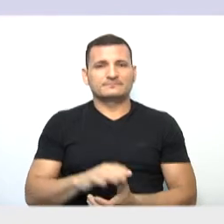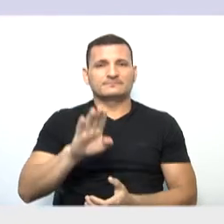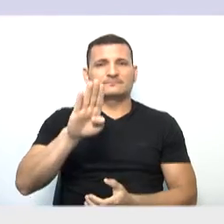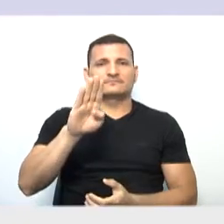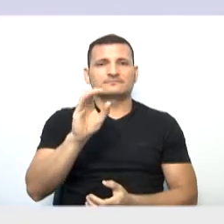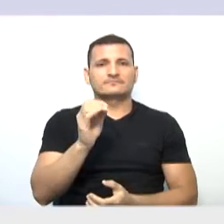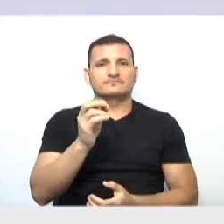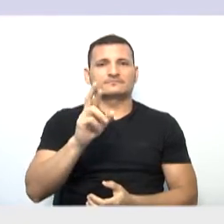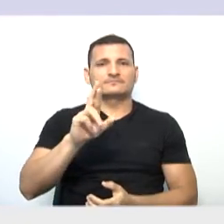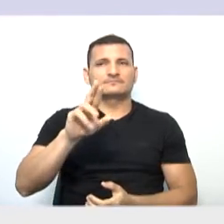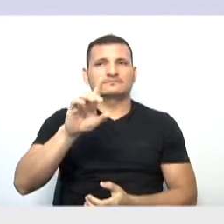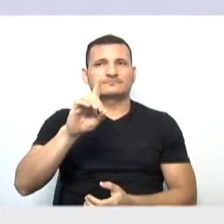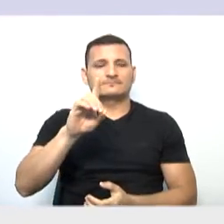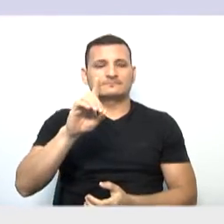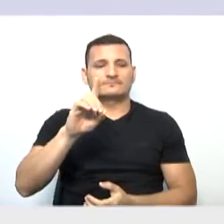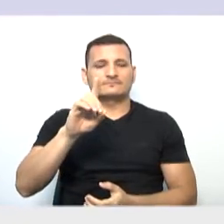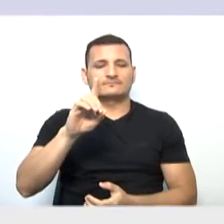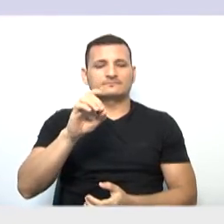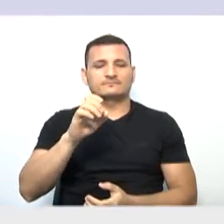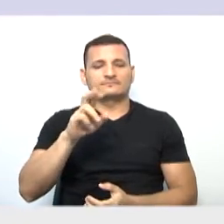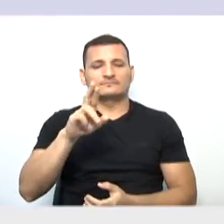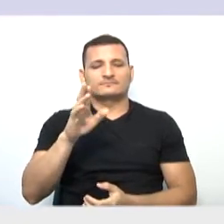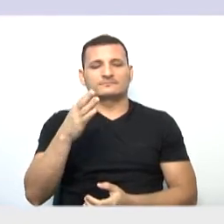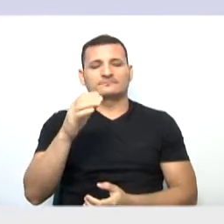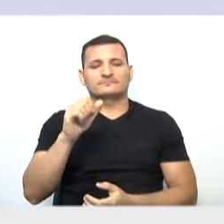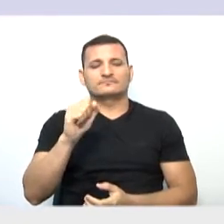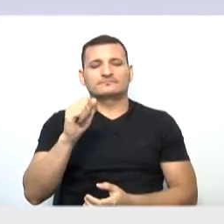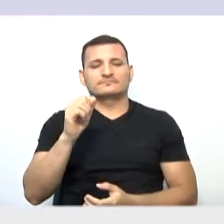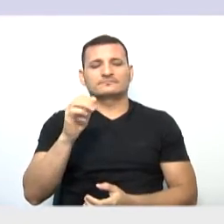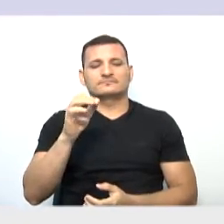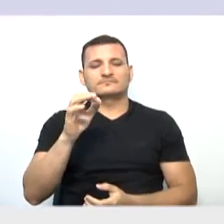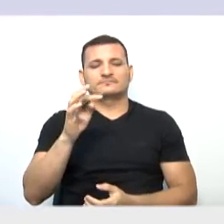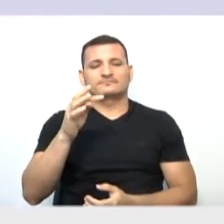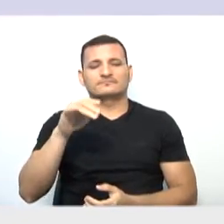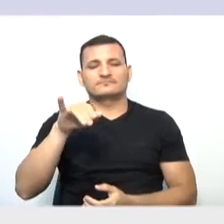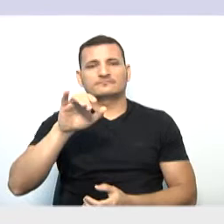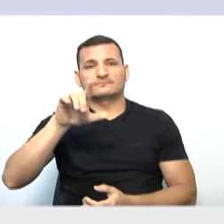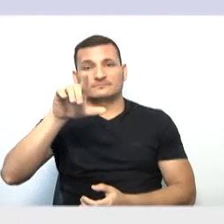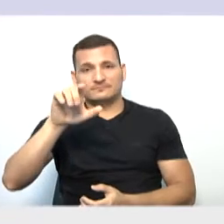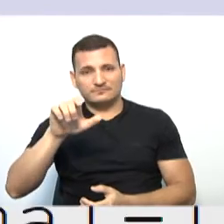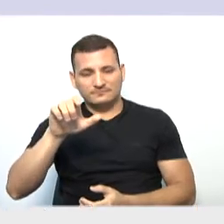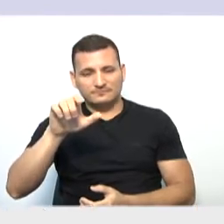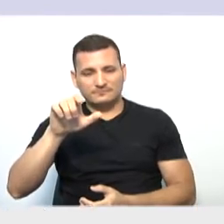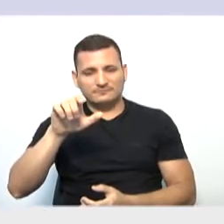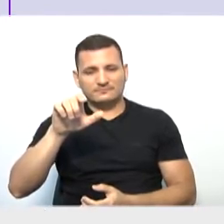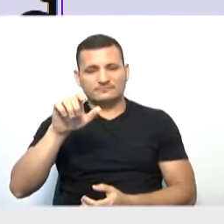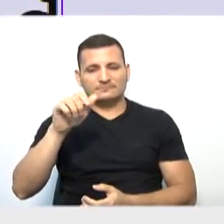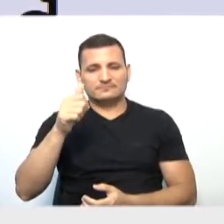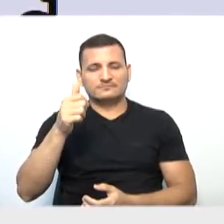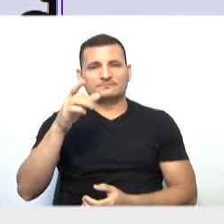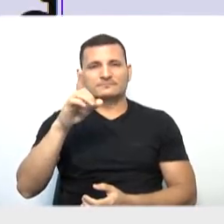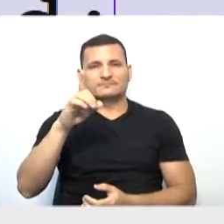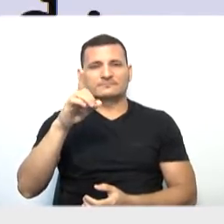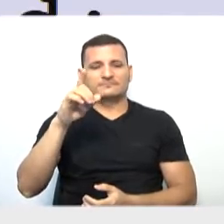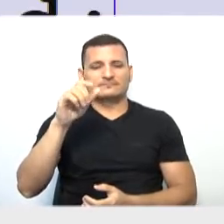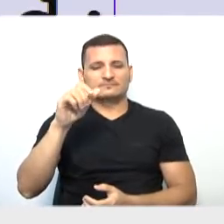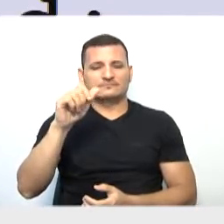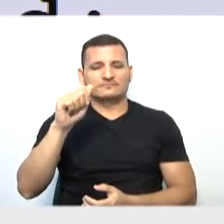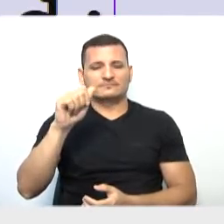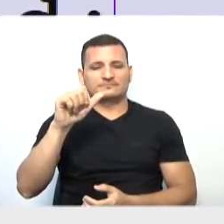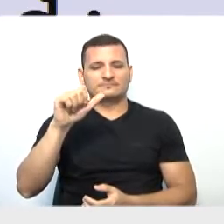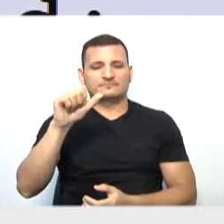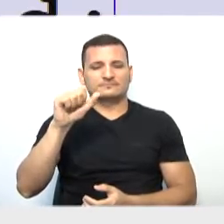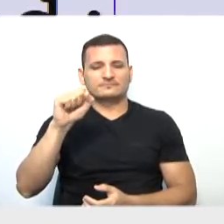borda style. Borda style vai ser dashed. Vocês vão ver como é que ela vai